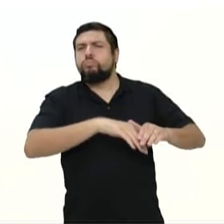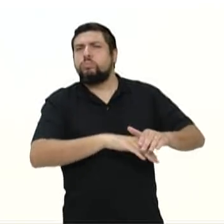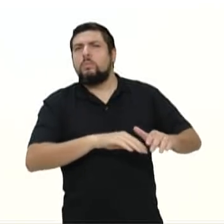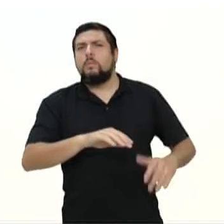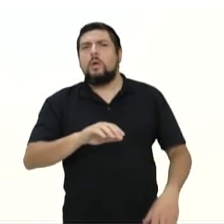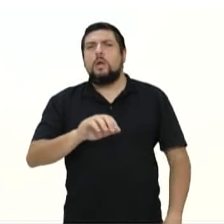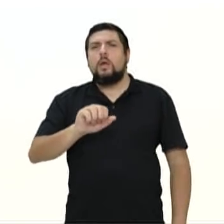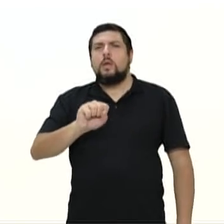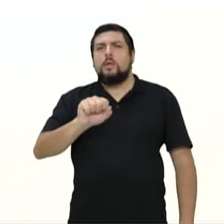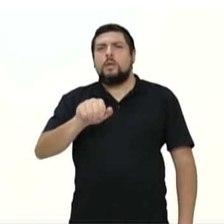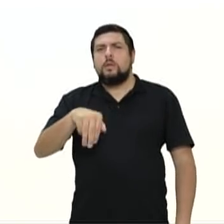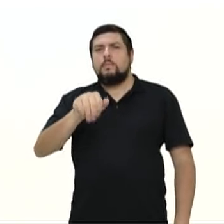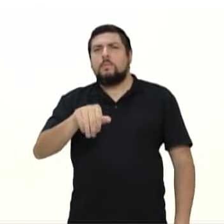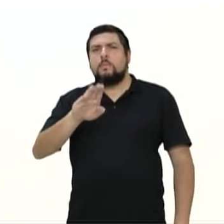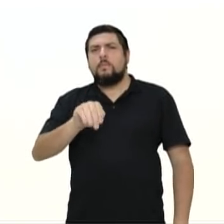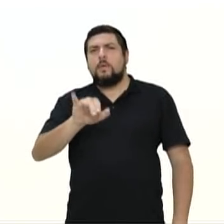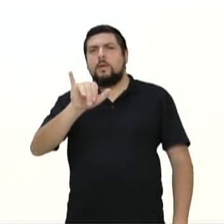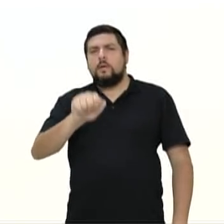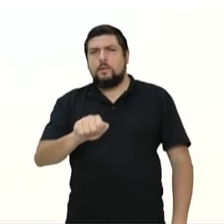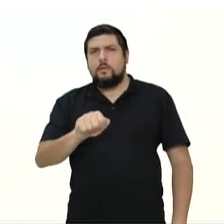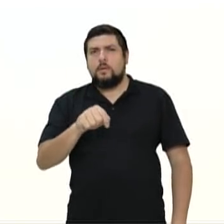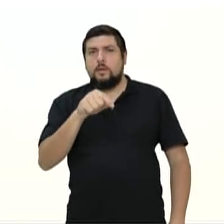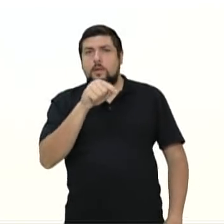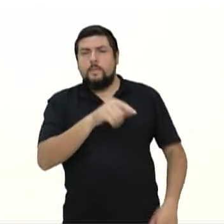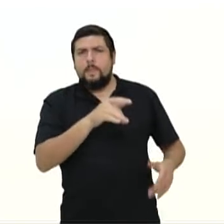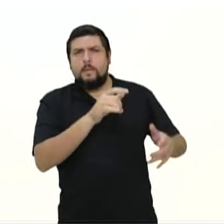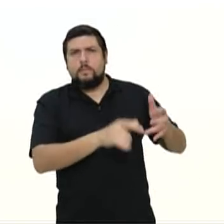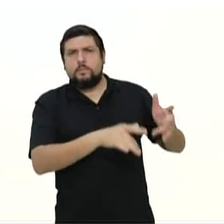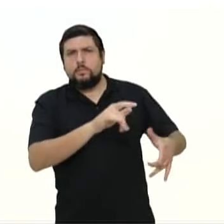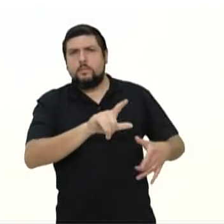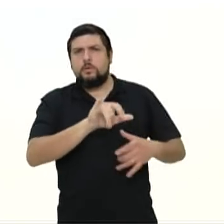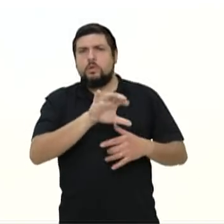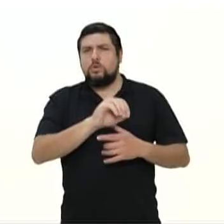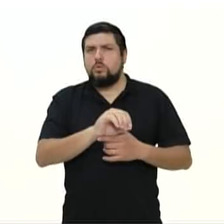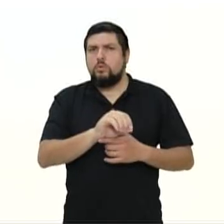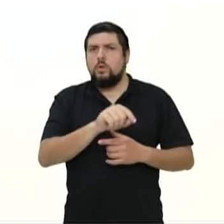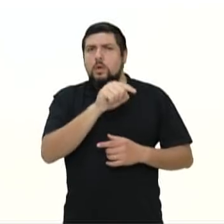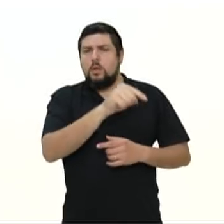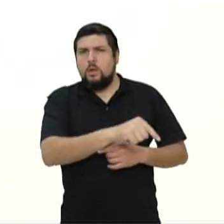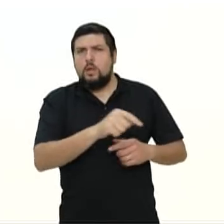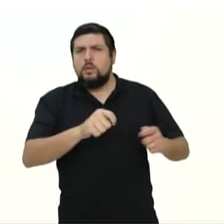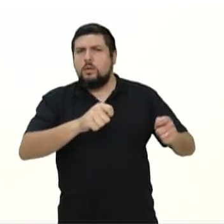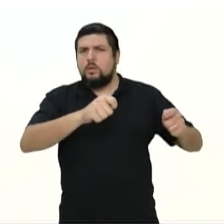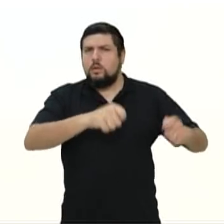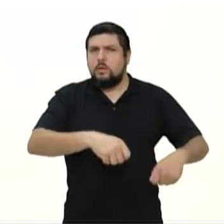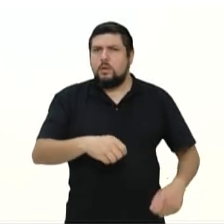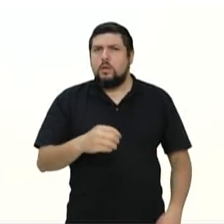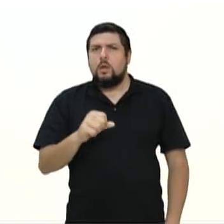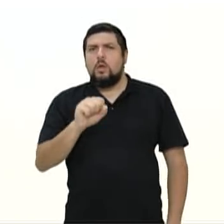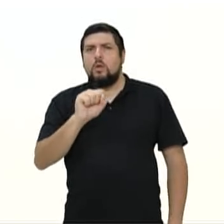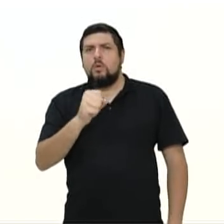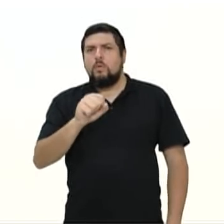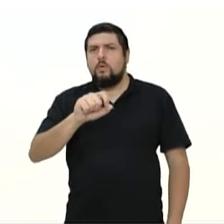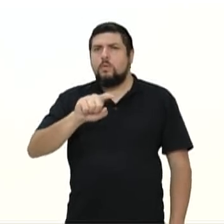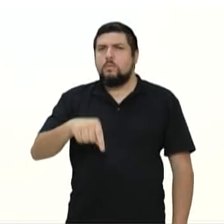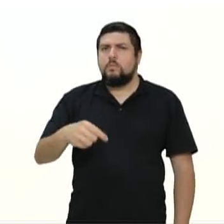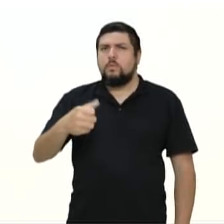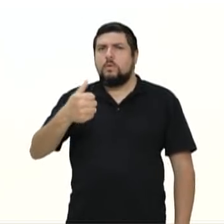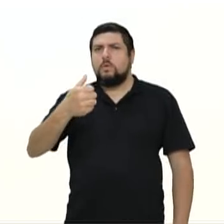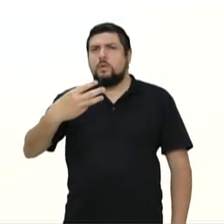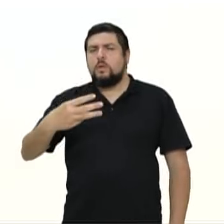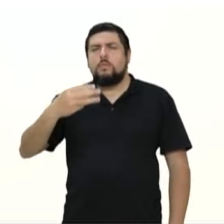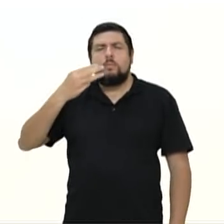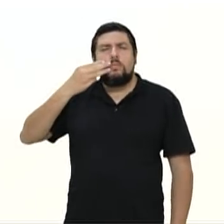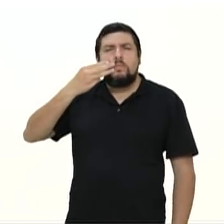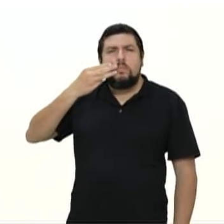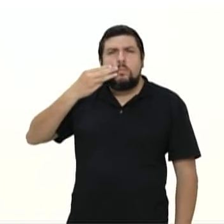Samambaia, projetado para compor 8,13 milhões de toneladas